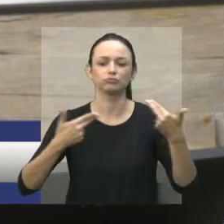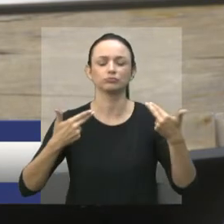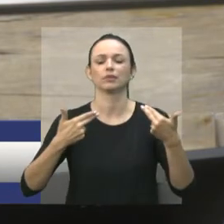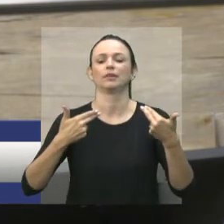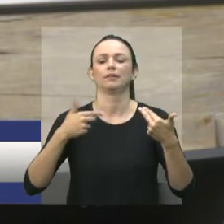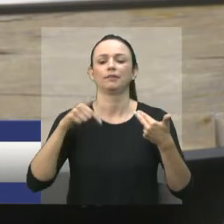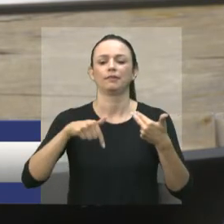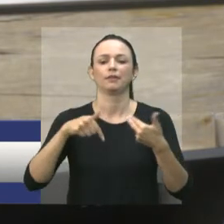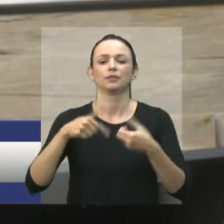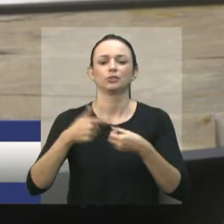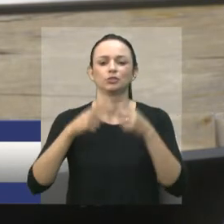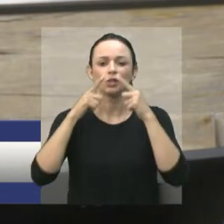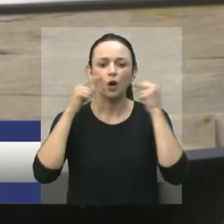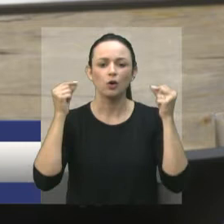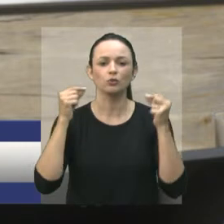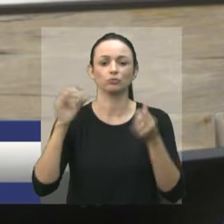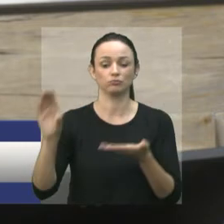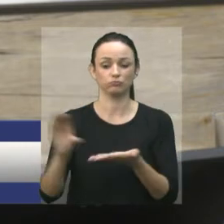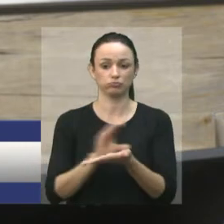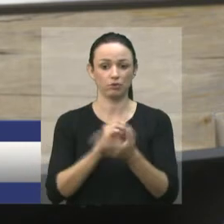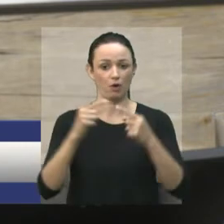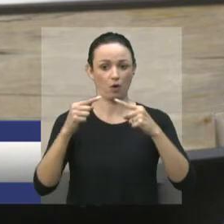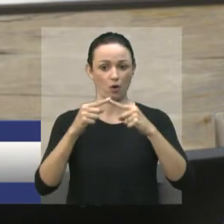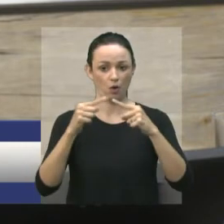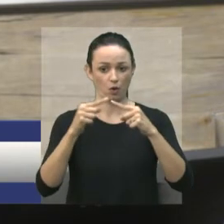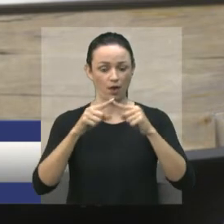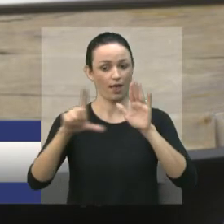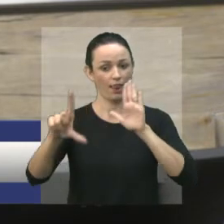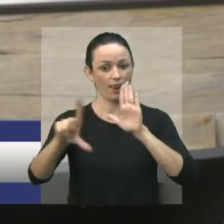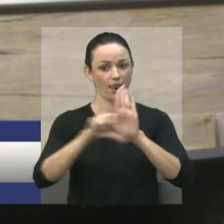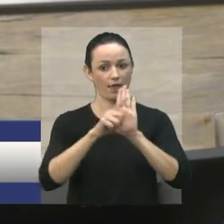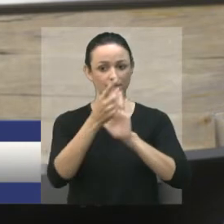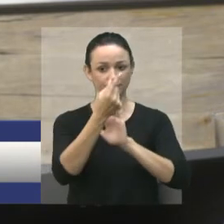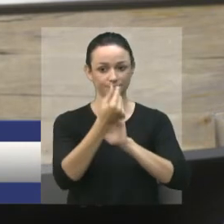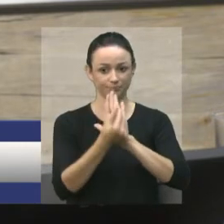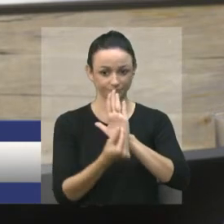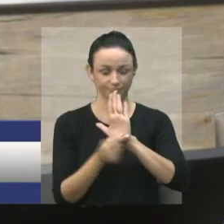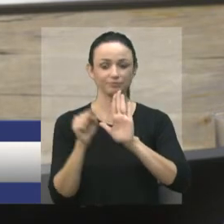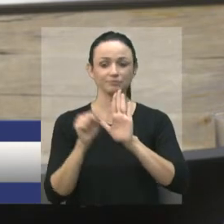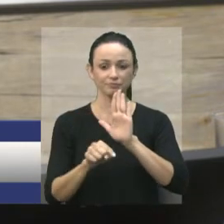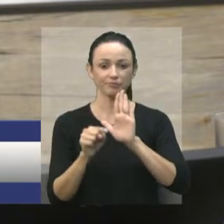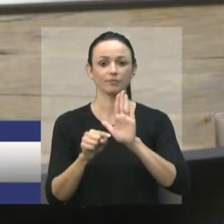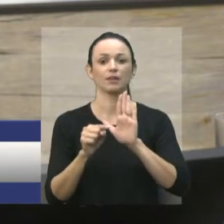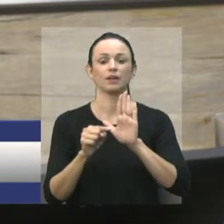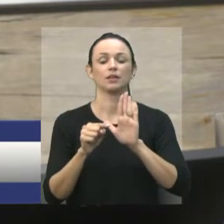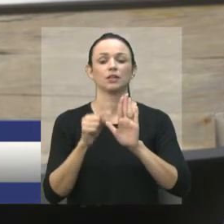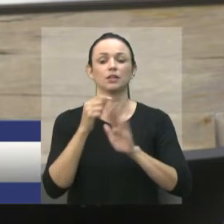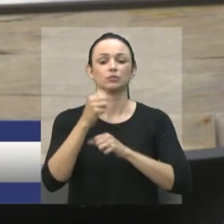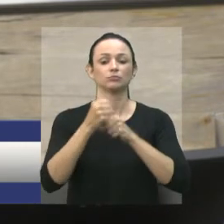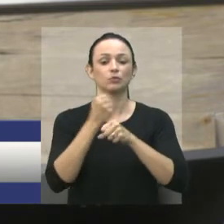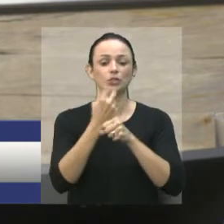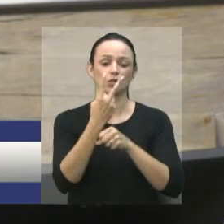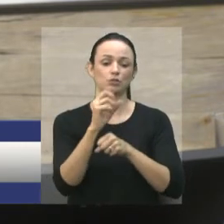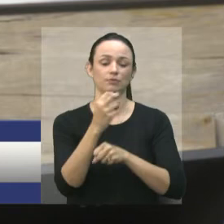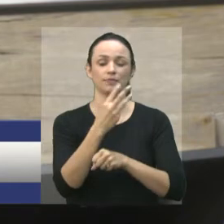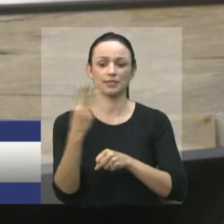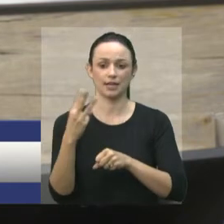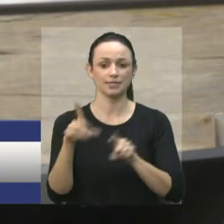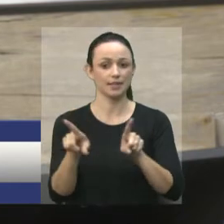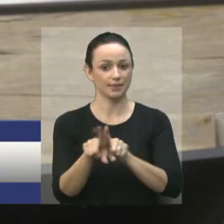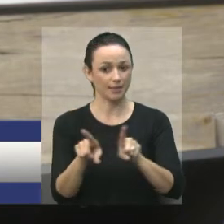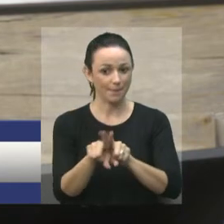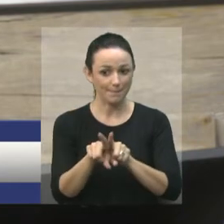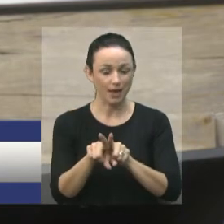sejam deixados os recursos correspondentes na lei orçamentária para o exercício financeiro de 2023, bem